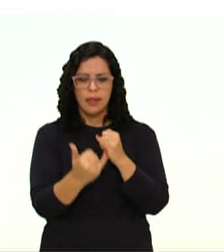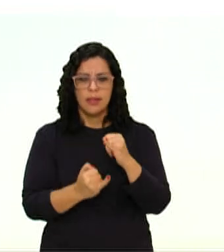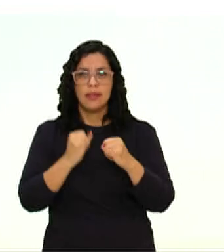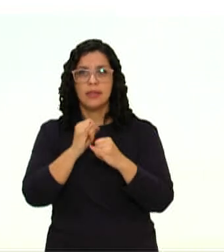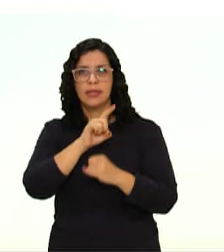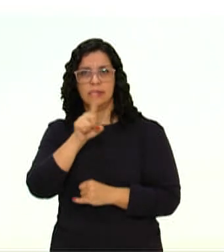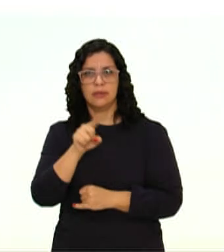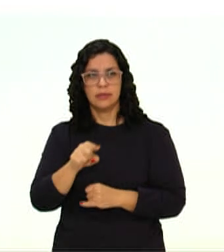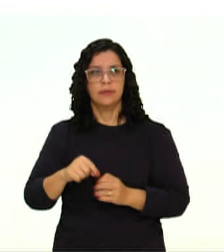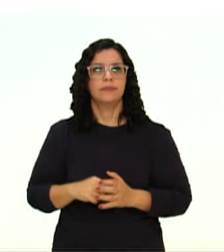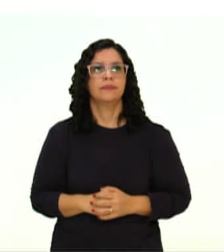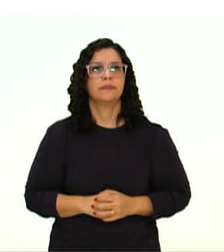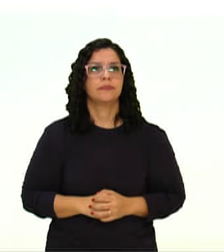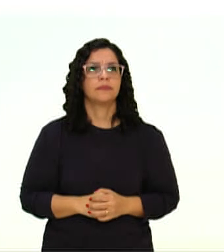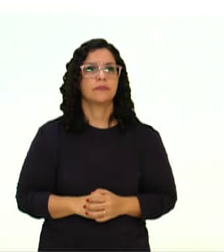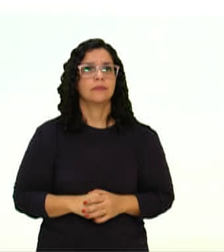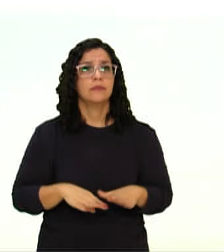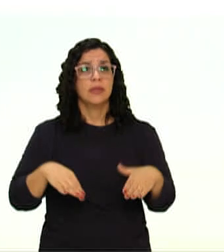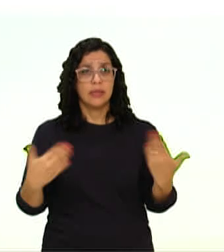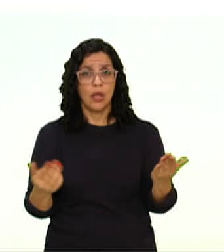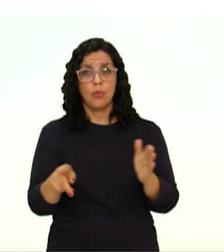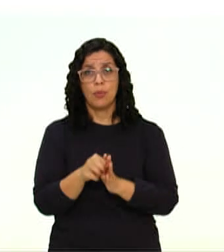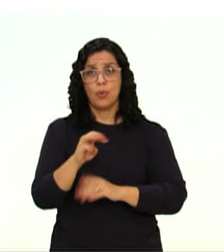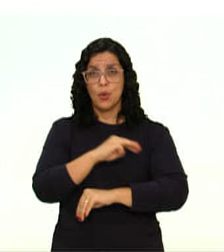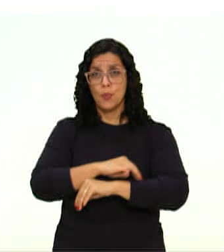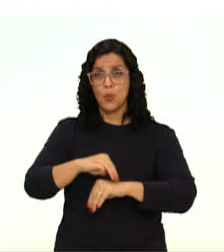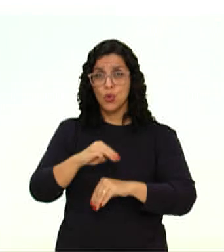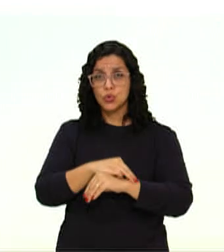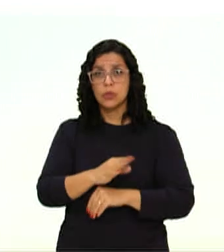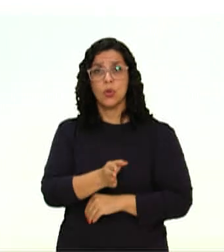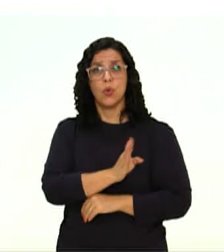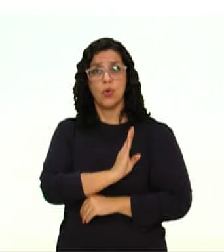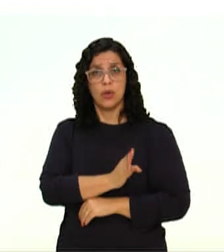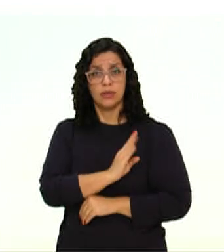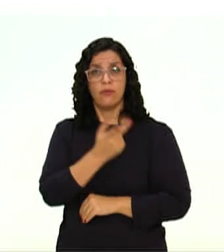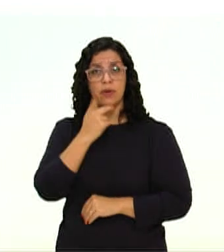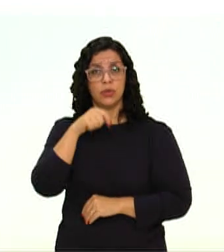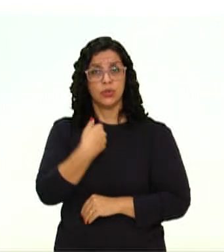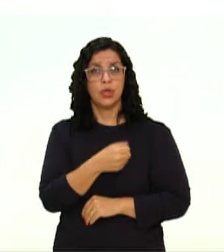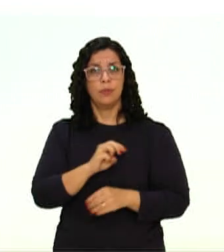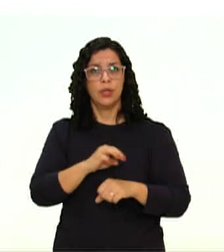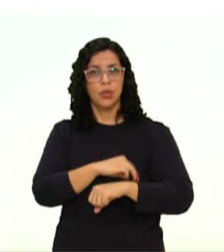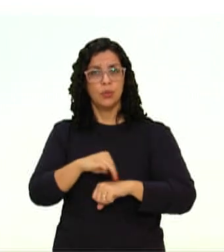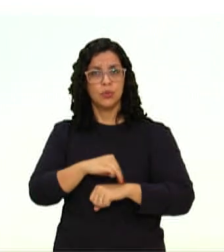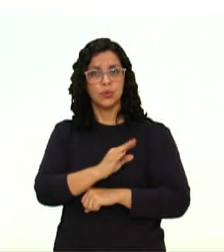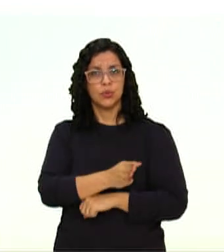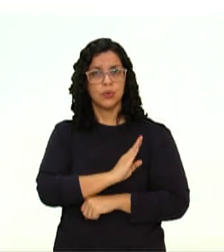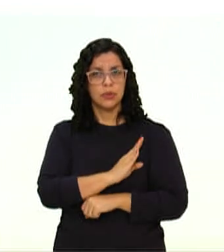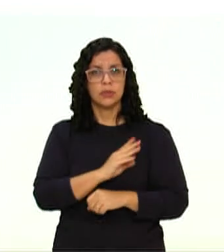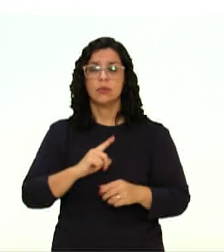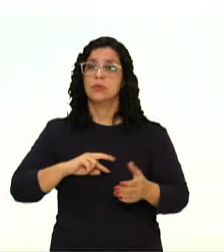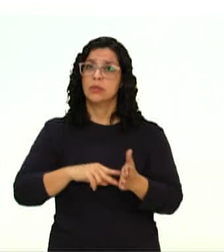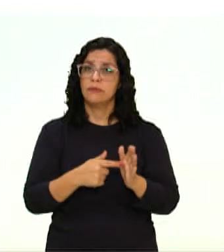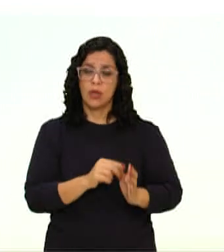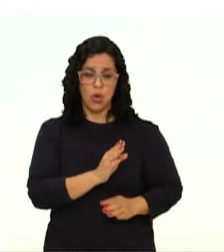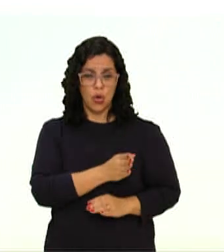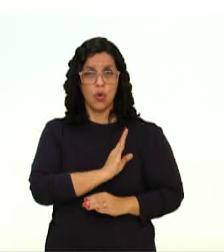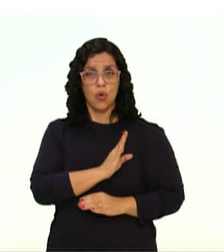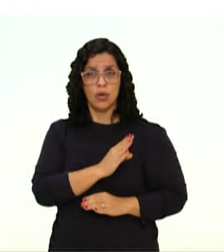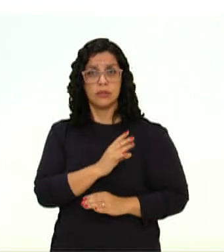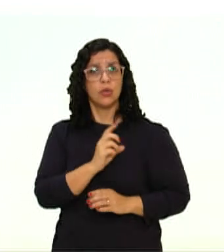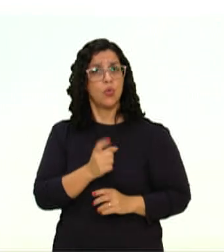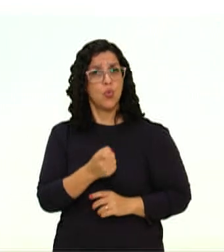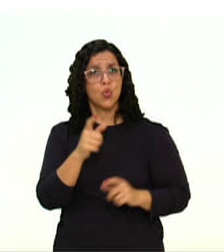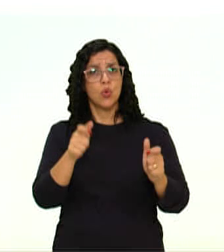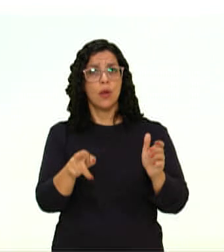tá bom? Tecido muscular estriado cardíaco. Agora a gente vai falar do músculo que compõe o coração. Está localizado no coração e, assim